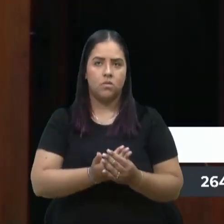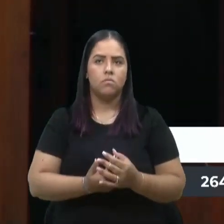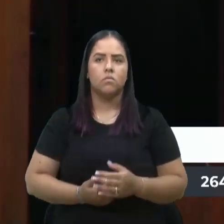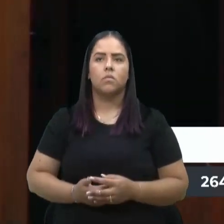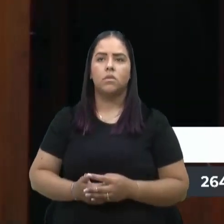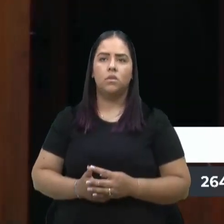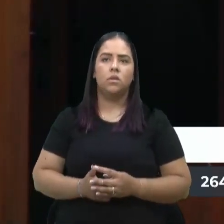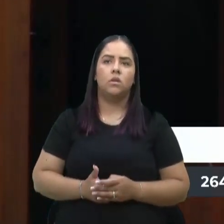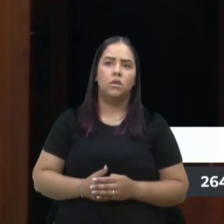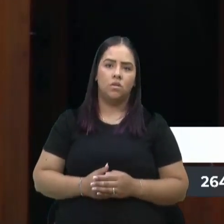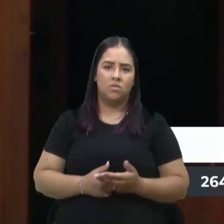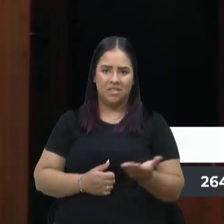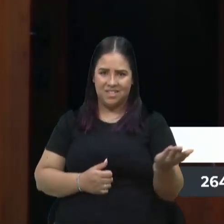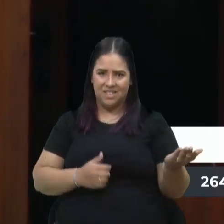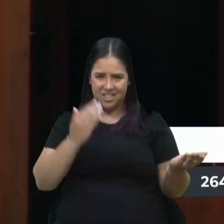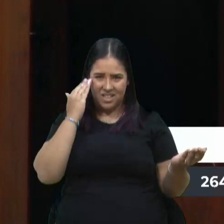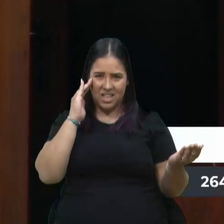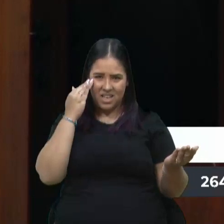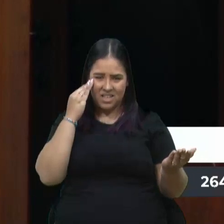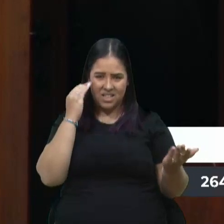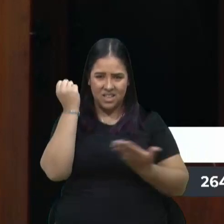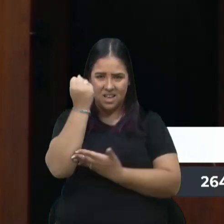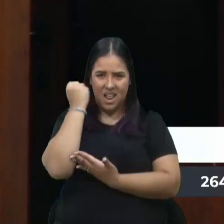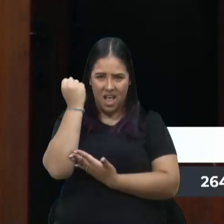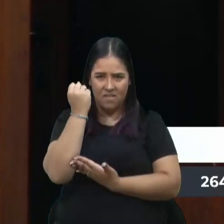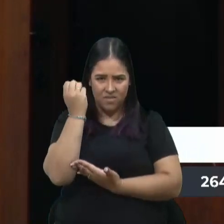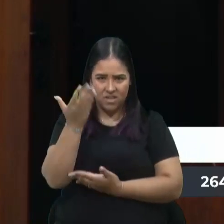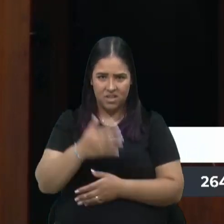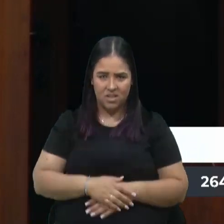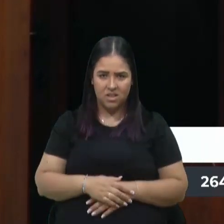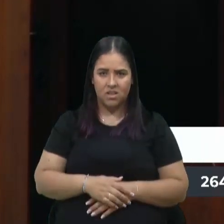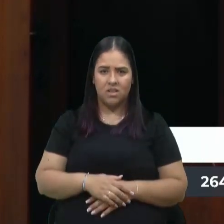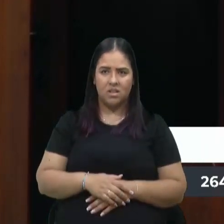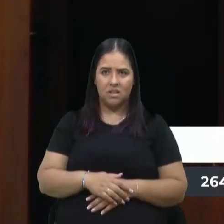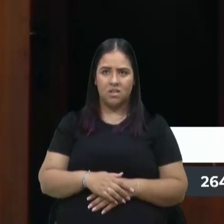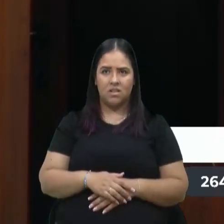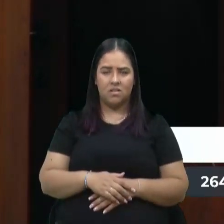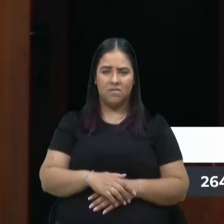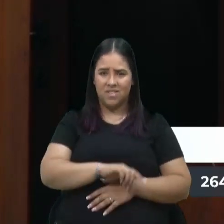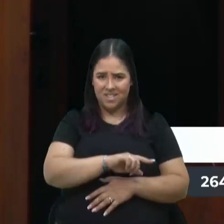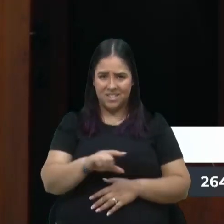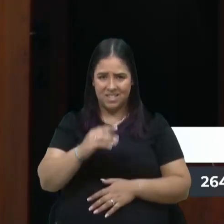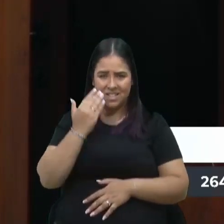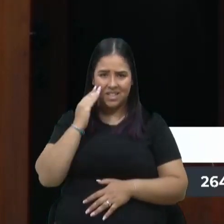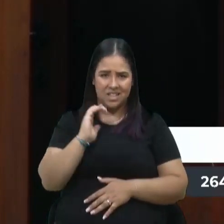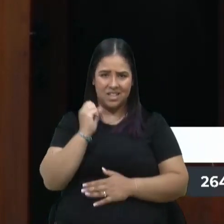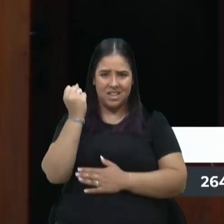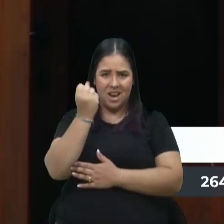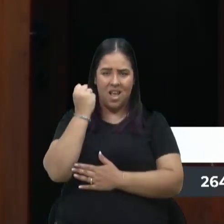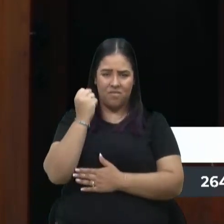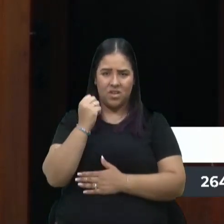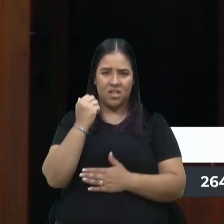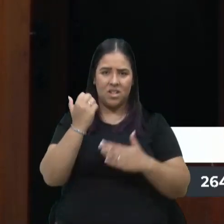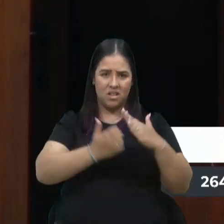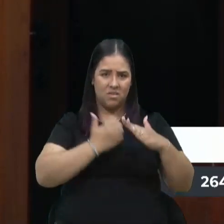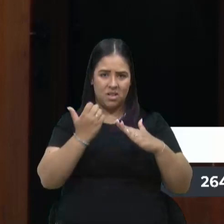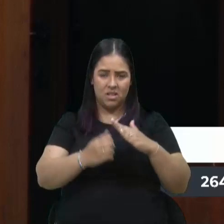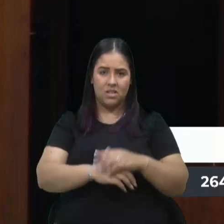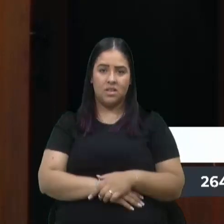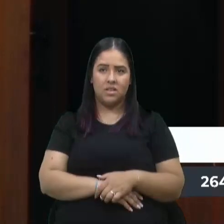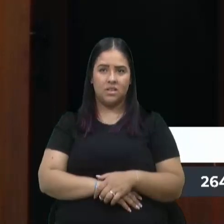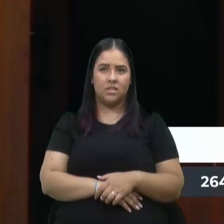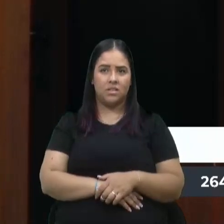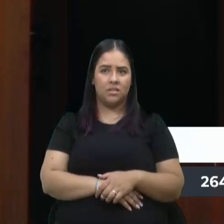Senhores e senhoras, entendem a gravidade disso? Vocês entendem a gravidade do empresário? Ou